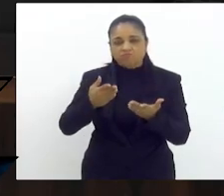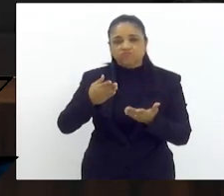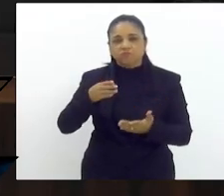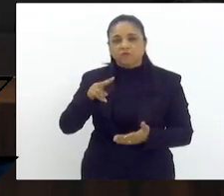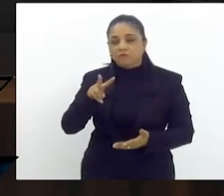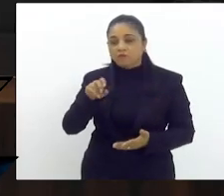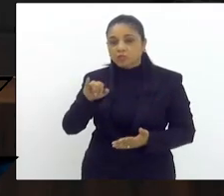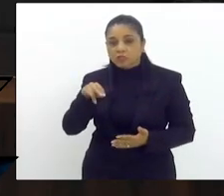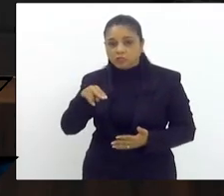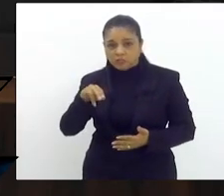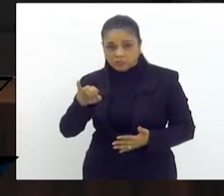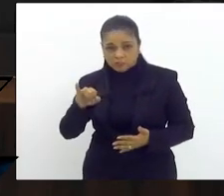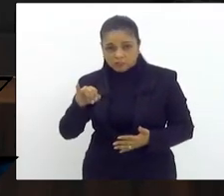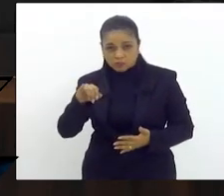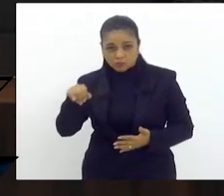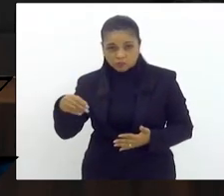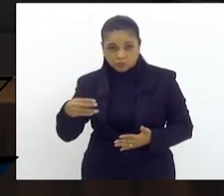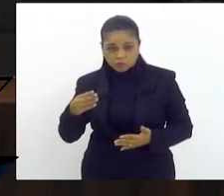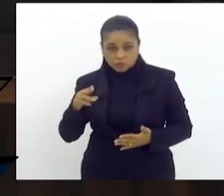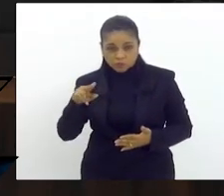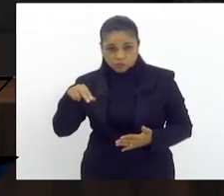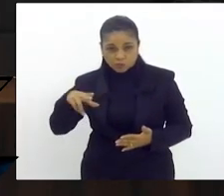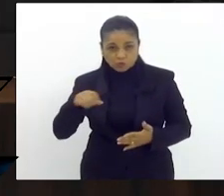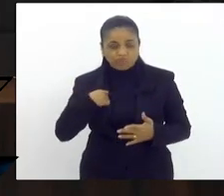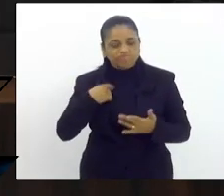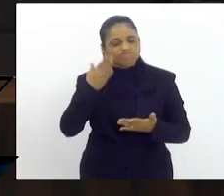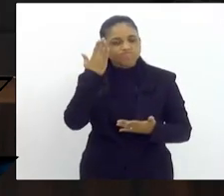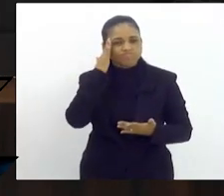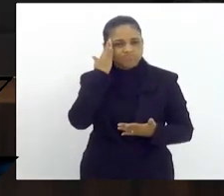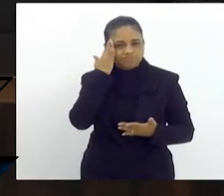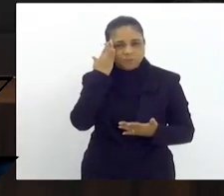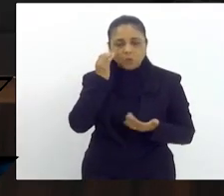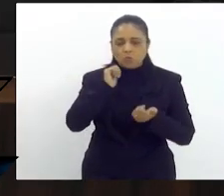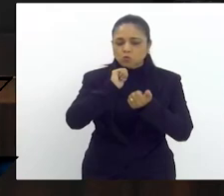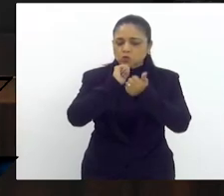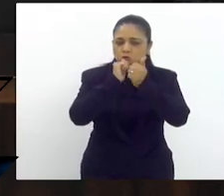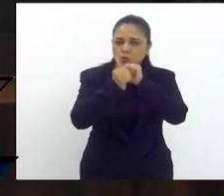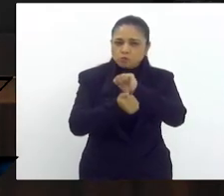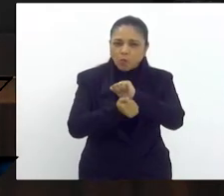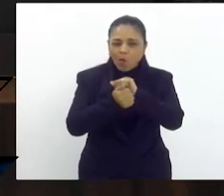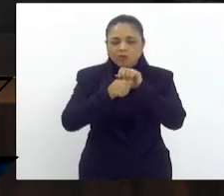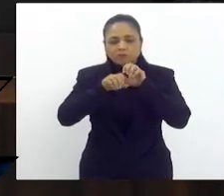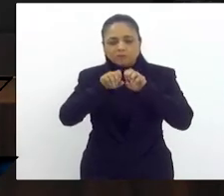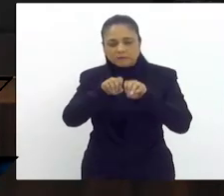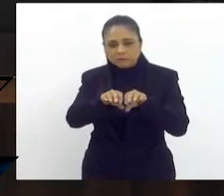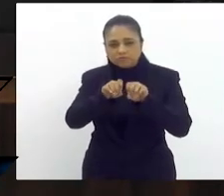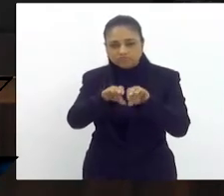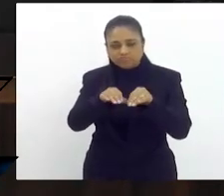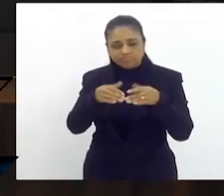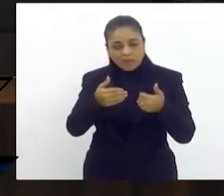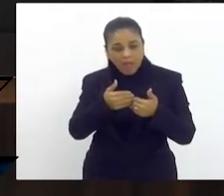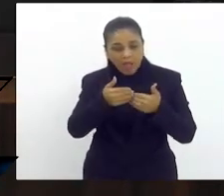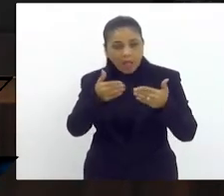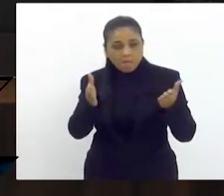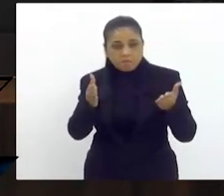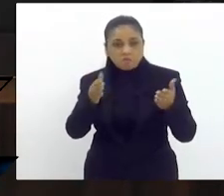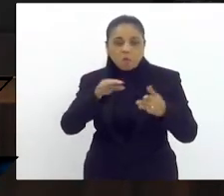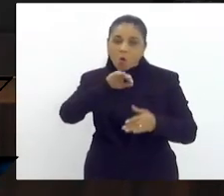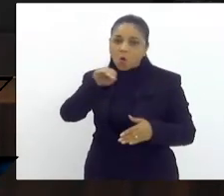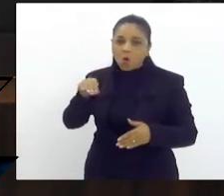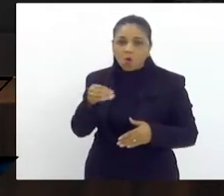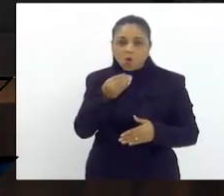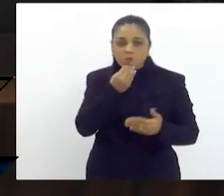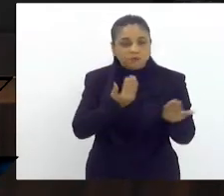a importância dos esportes da educação e que hoje como um atleta renomado abriu novas oportunidades